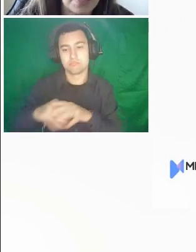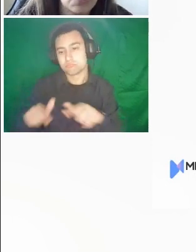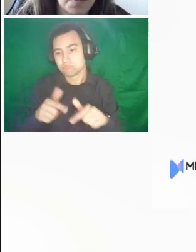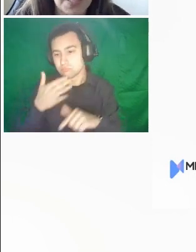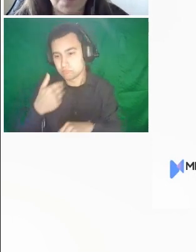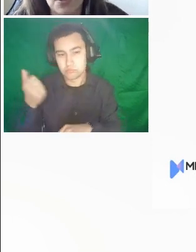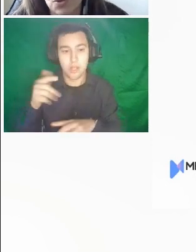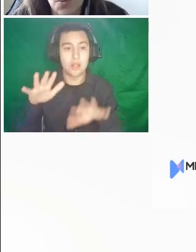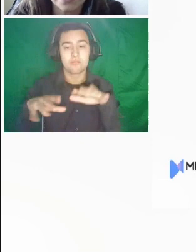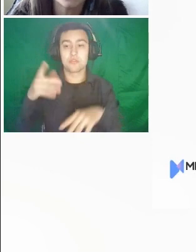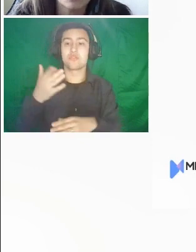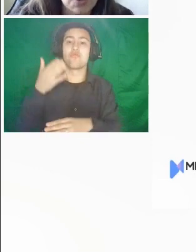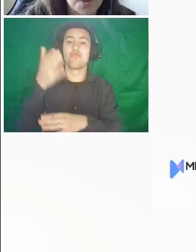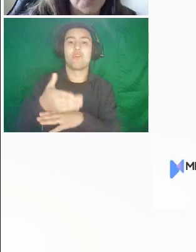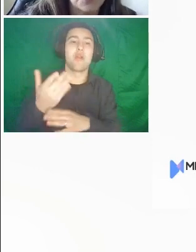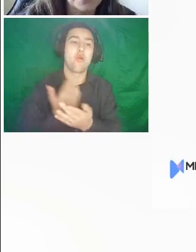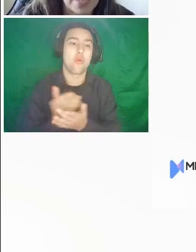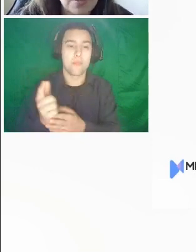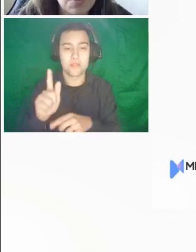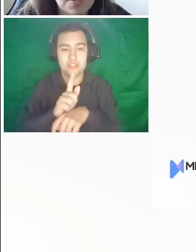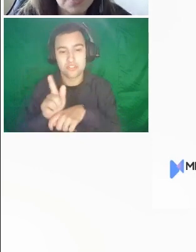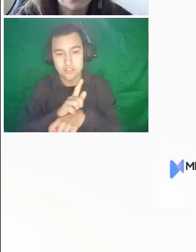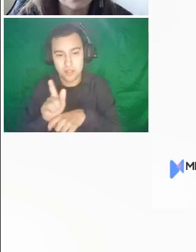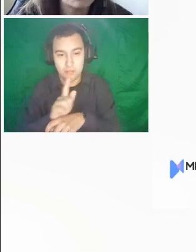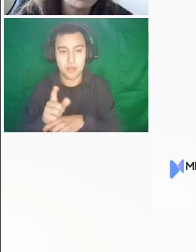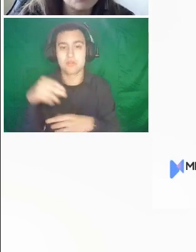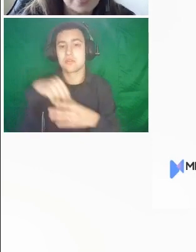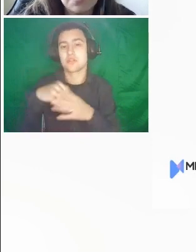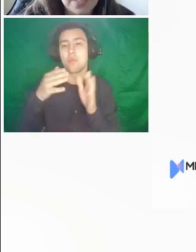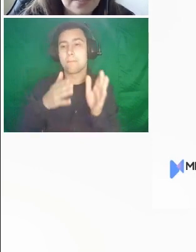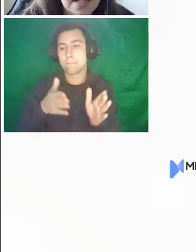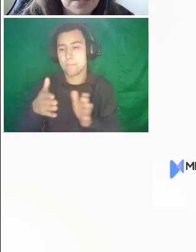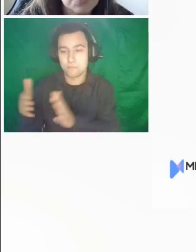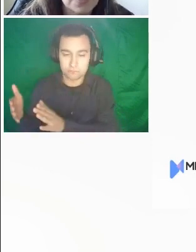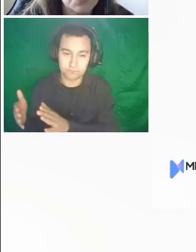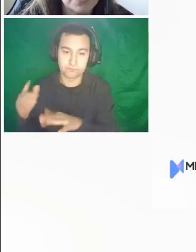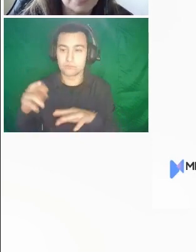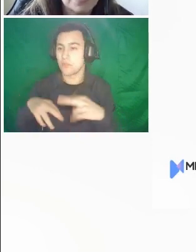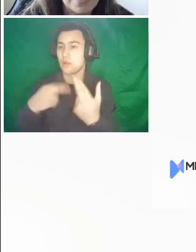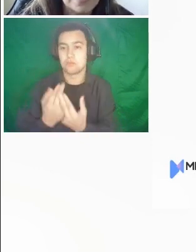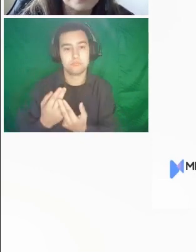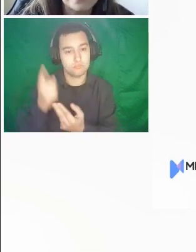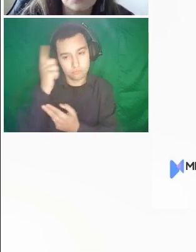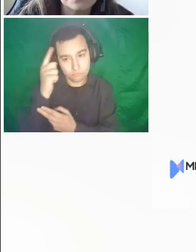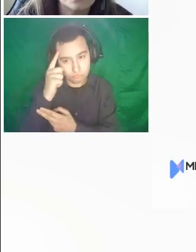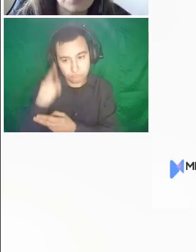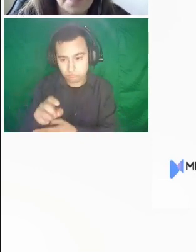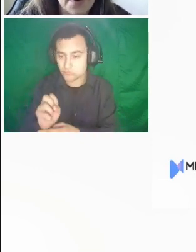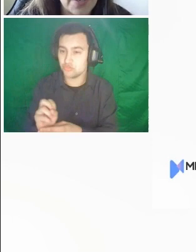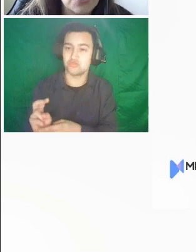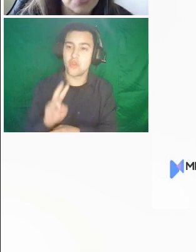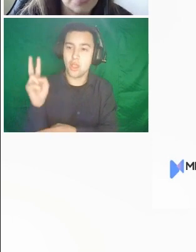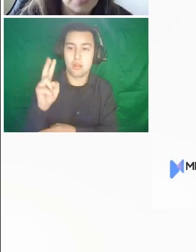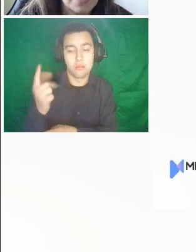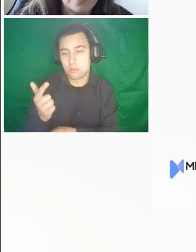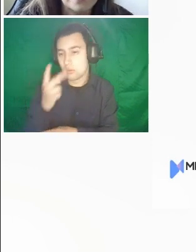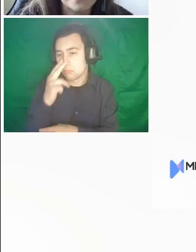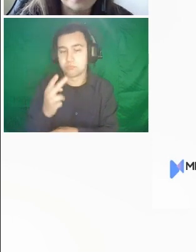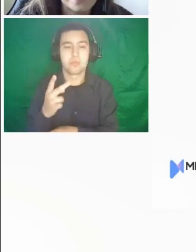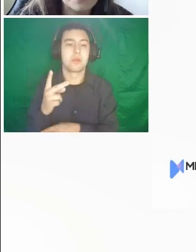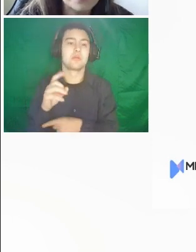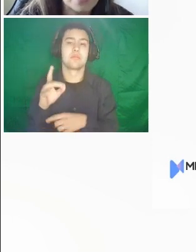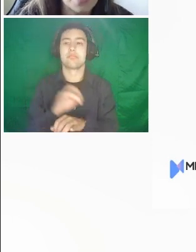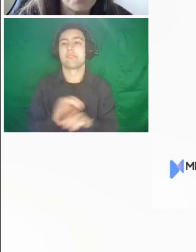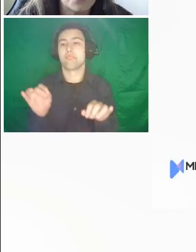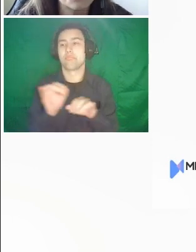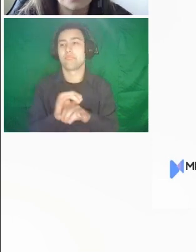gerenciamento sobre as pessoas e não sobre o processo a reunião diária não tá entregando valor ela tá sendo um status reporte ela tá